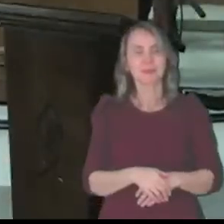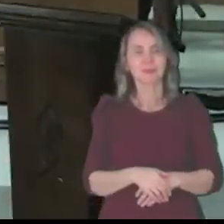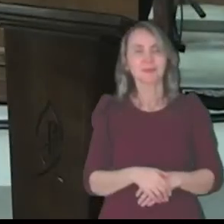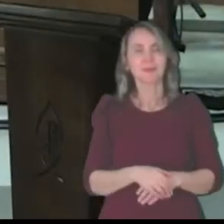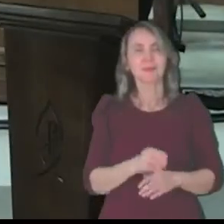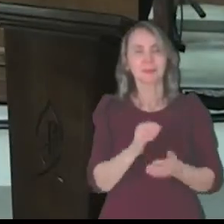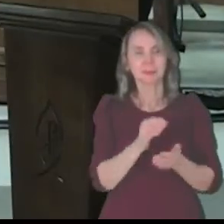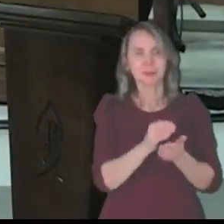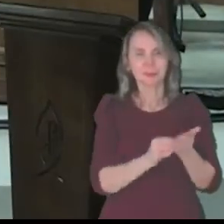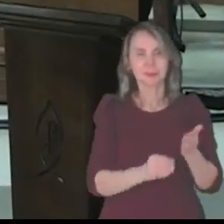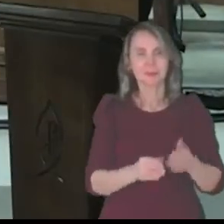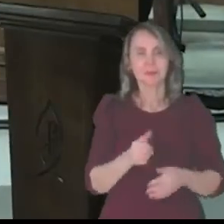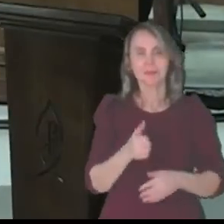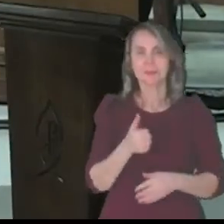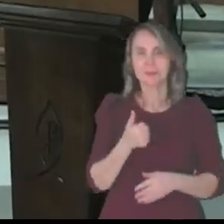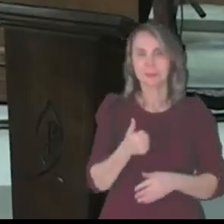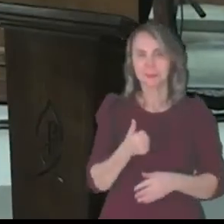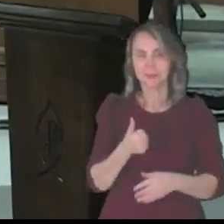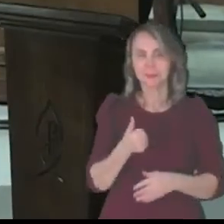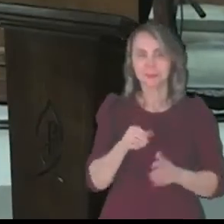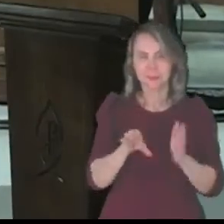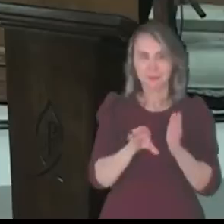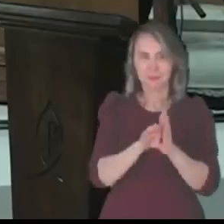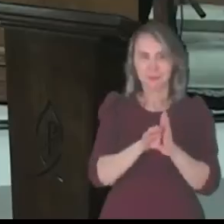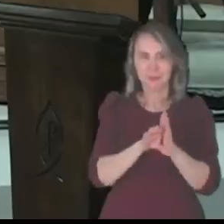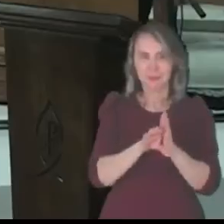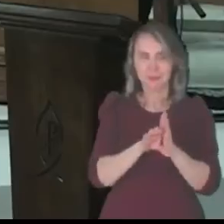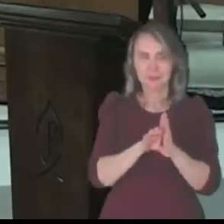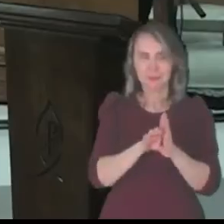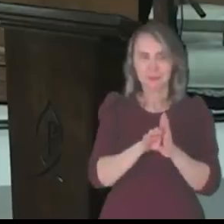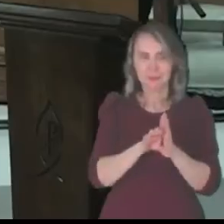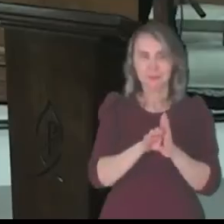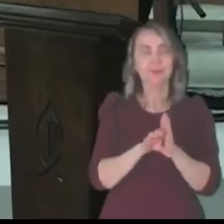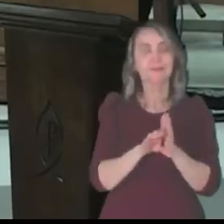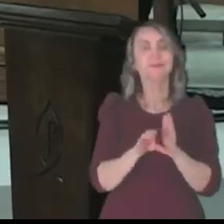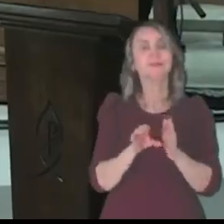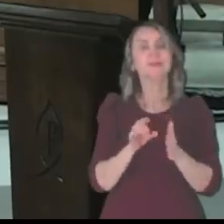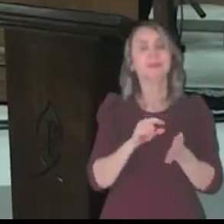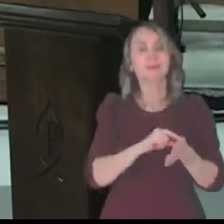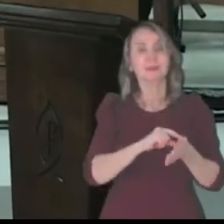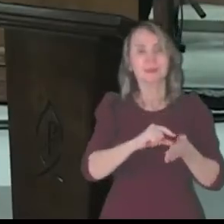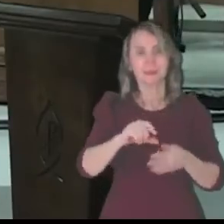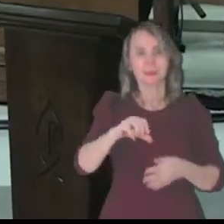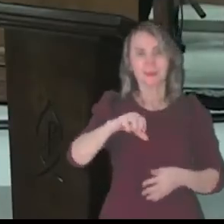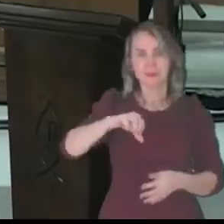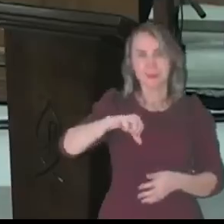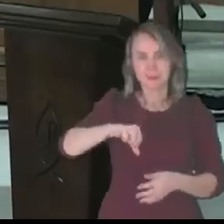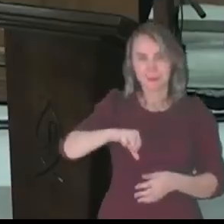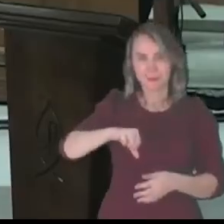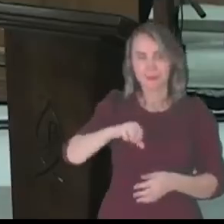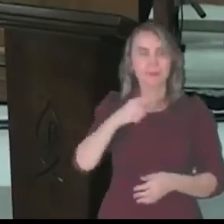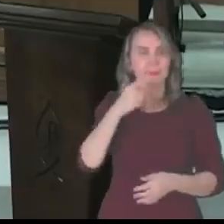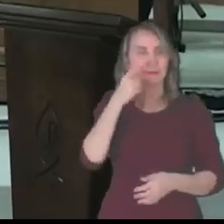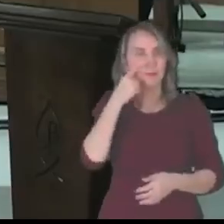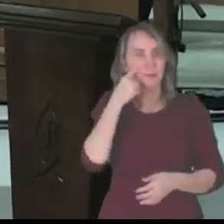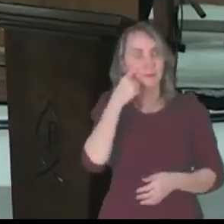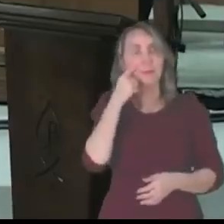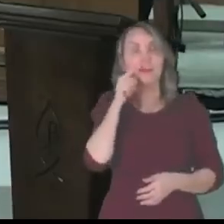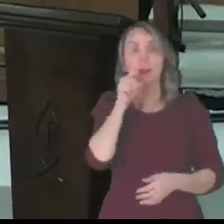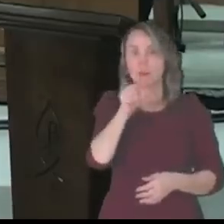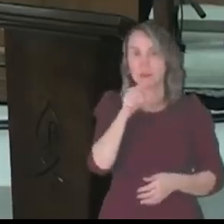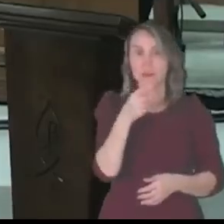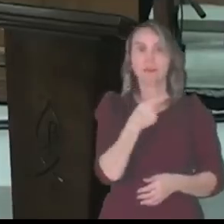Capítulo primeiro versículo de número 9 olha olha uma oração aí para você que é pastor Orar pelos crentes